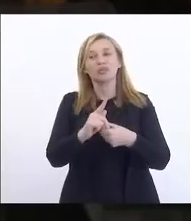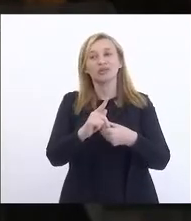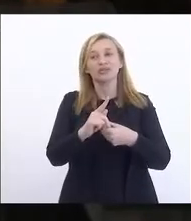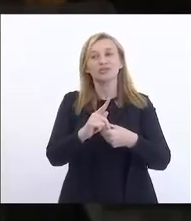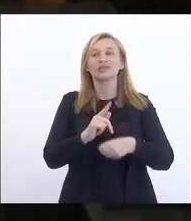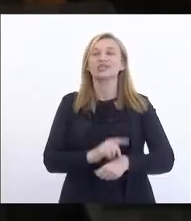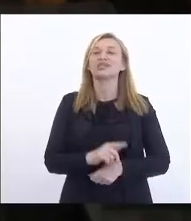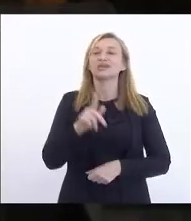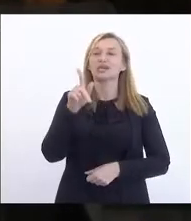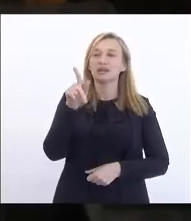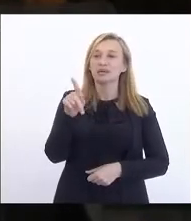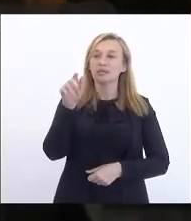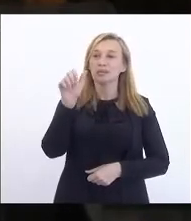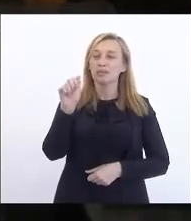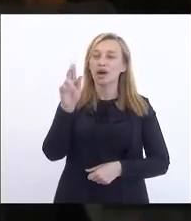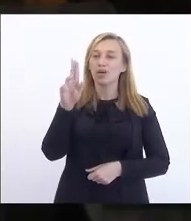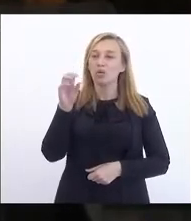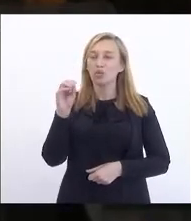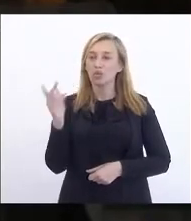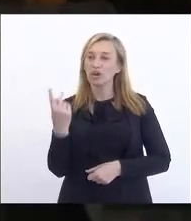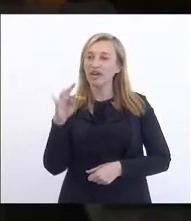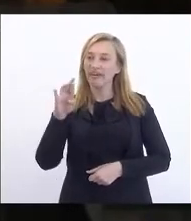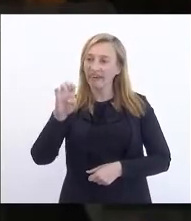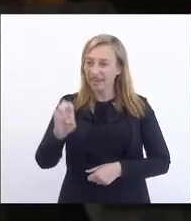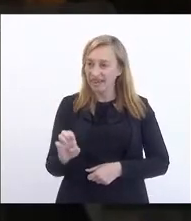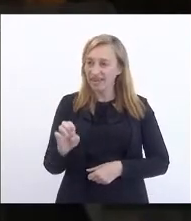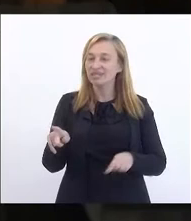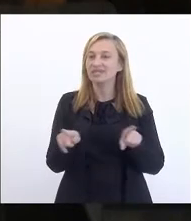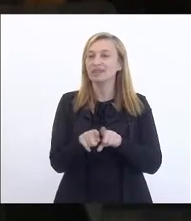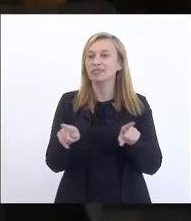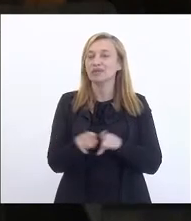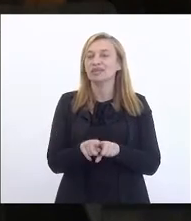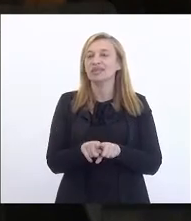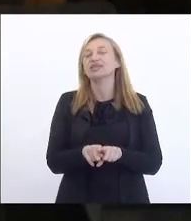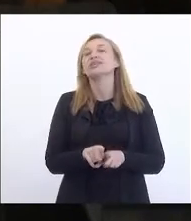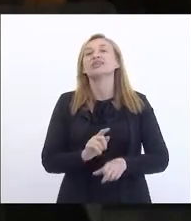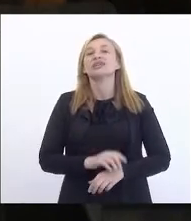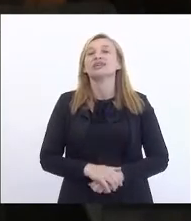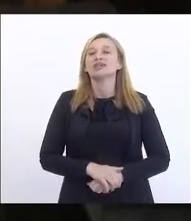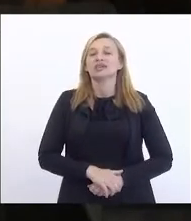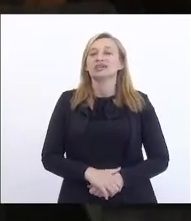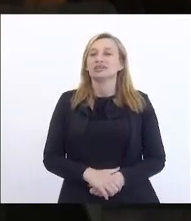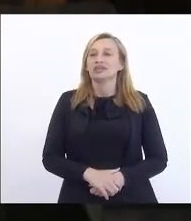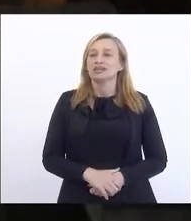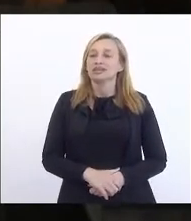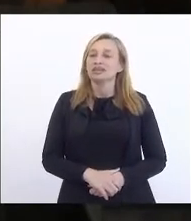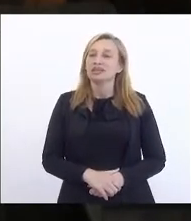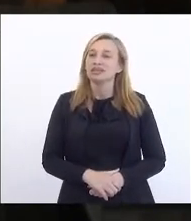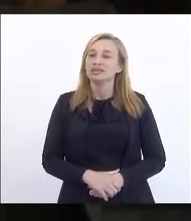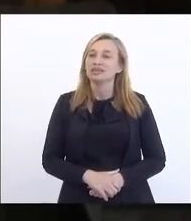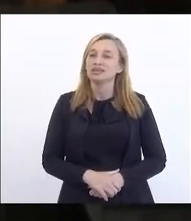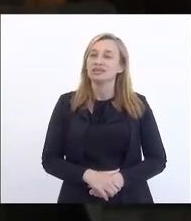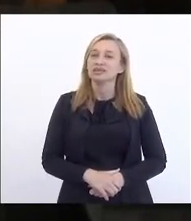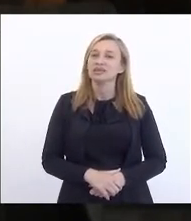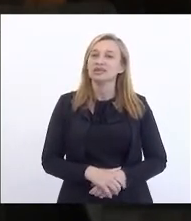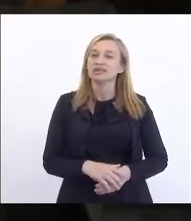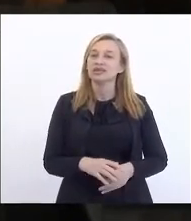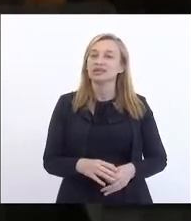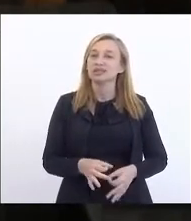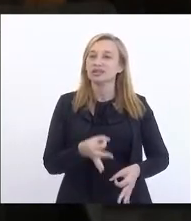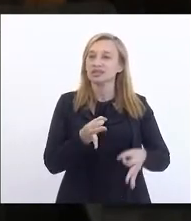Paulo Henrique. Teve a participação efetiva do Tribunal de